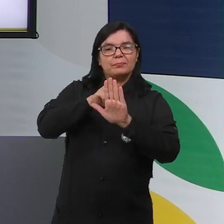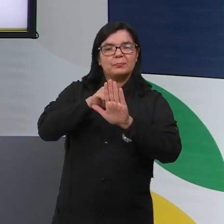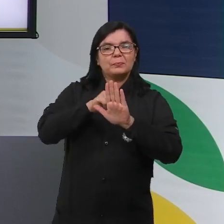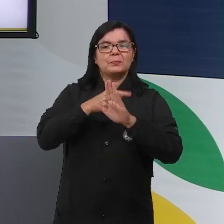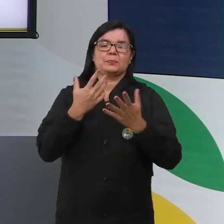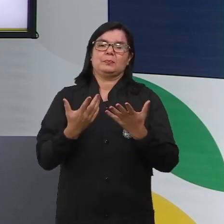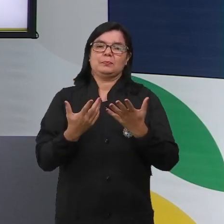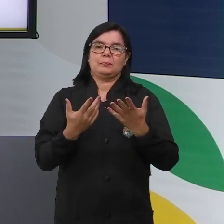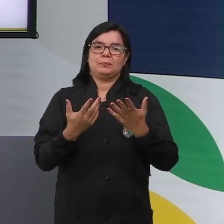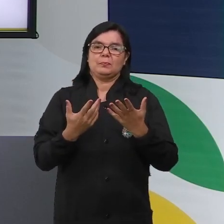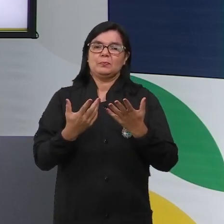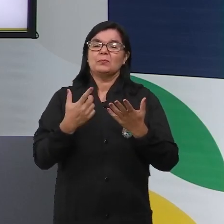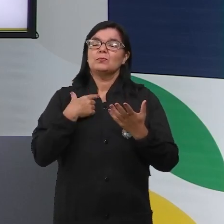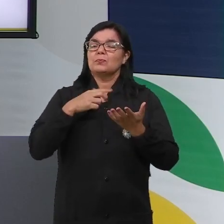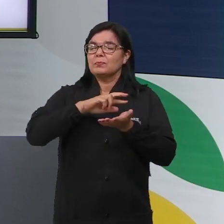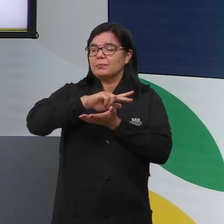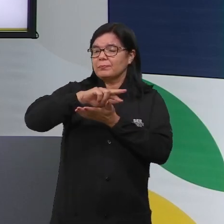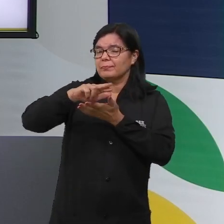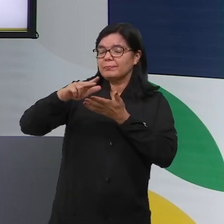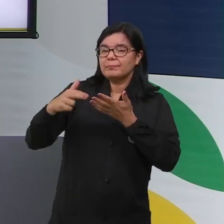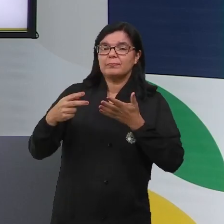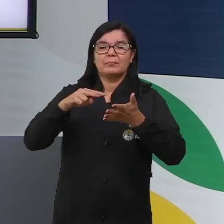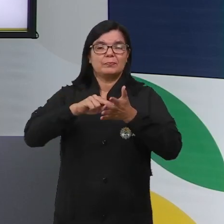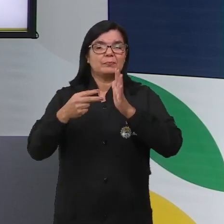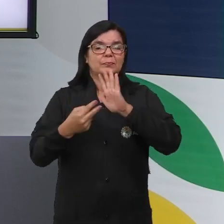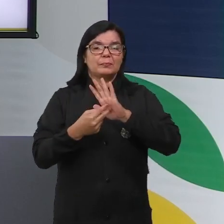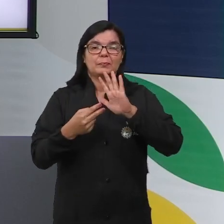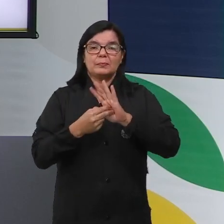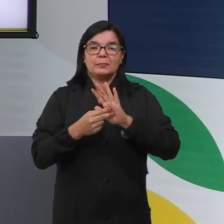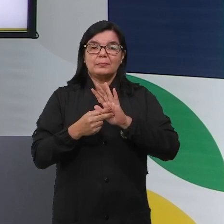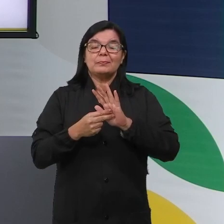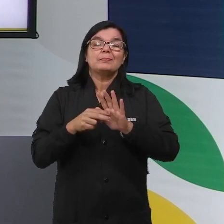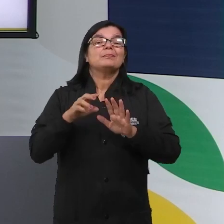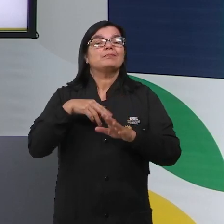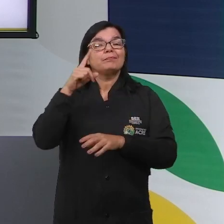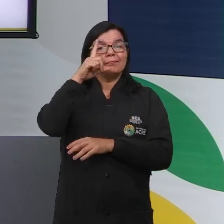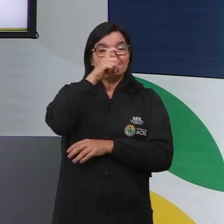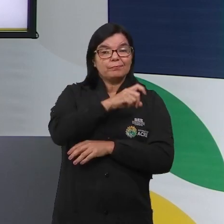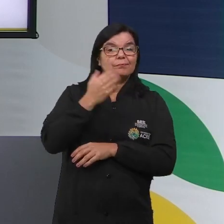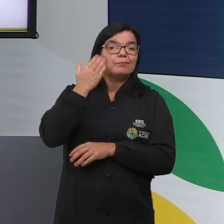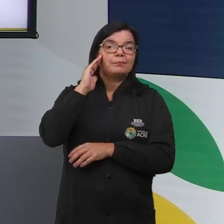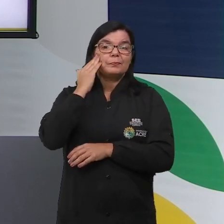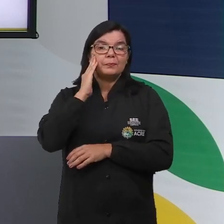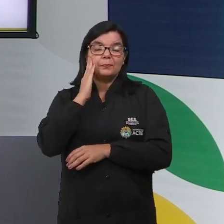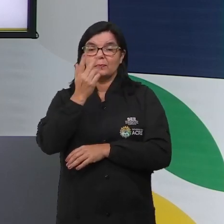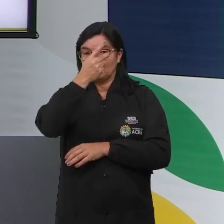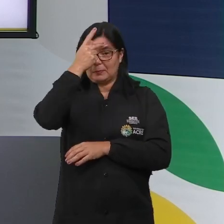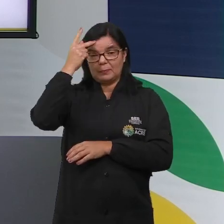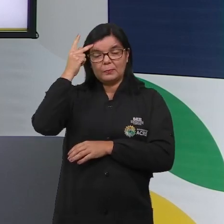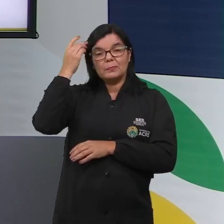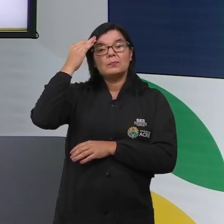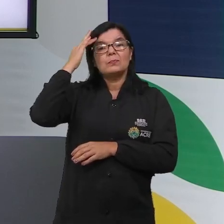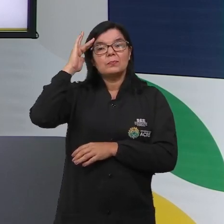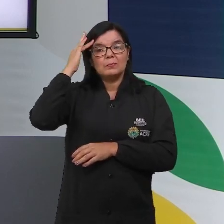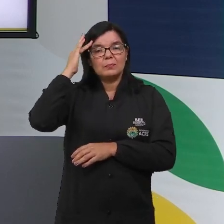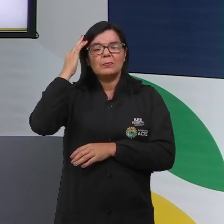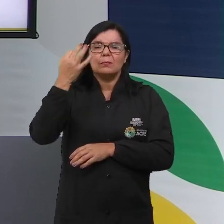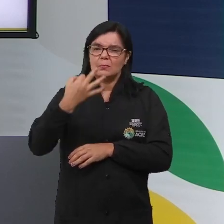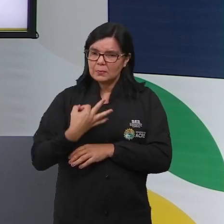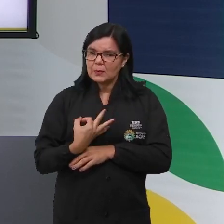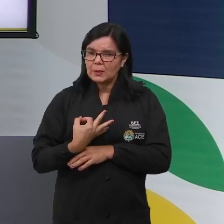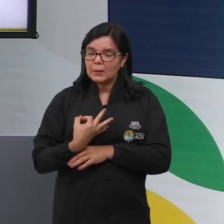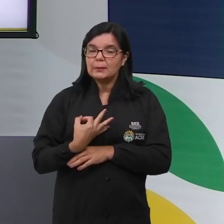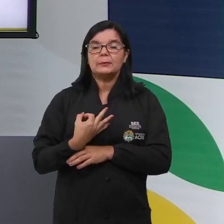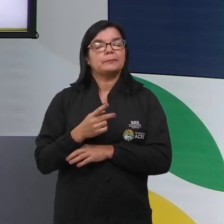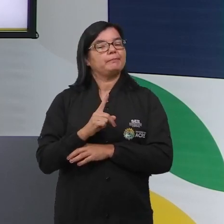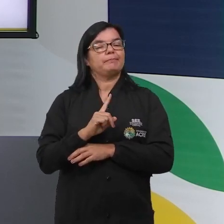com muitas figuras de linguagem, com sentido figurado, que dificulta a compreensão do meu público-alvo. É adequado?